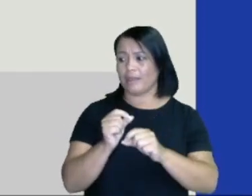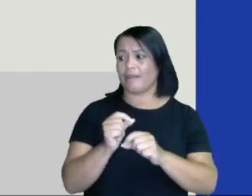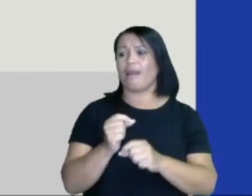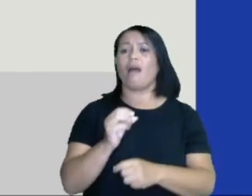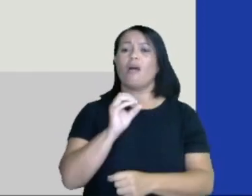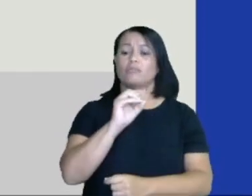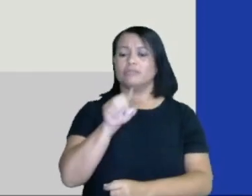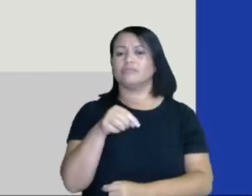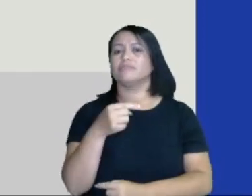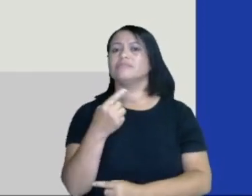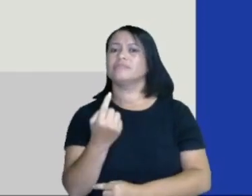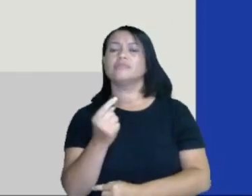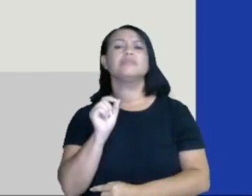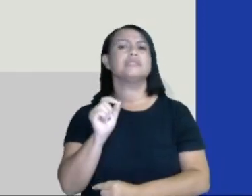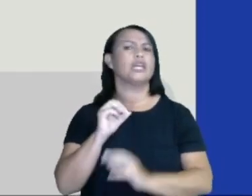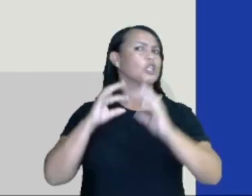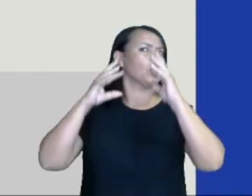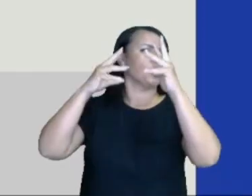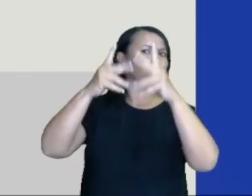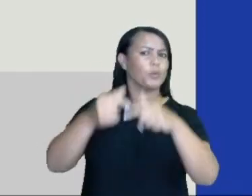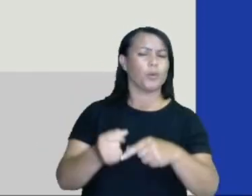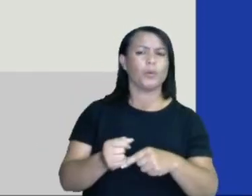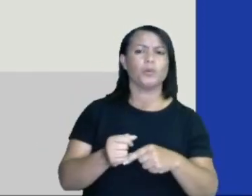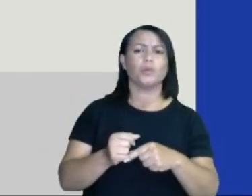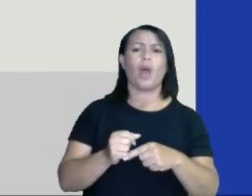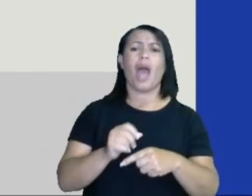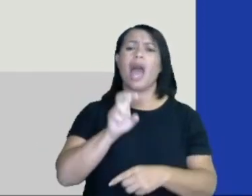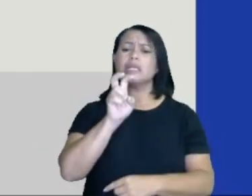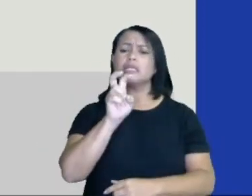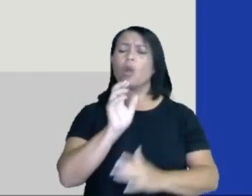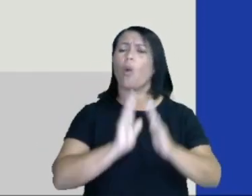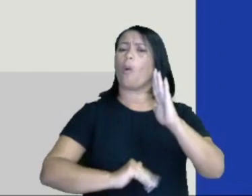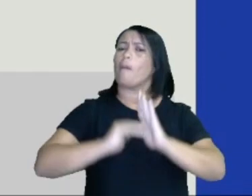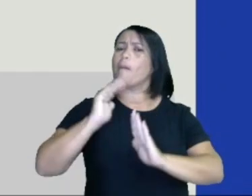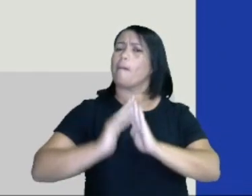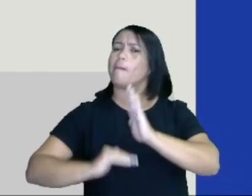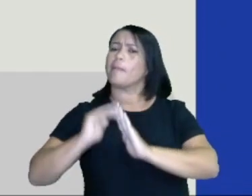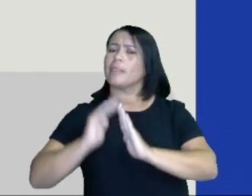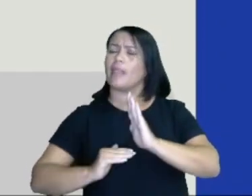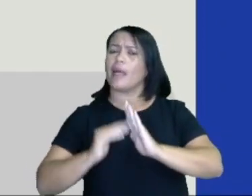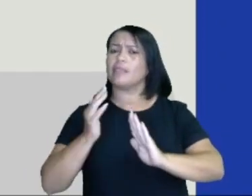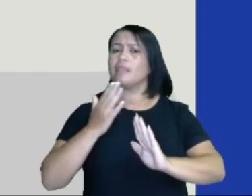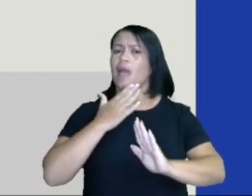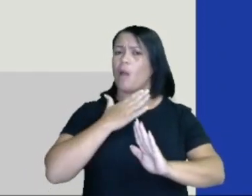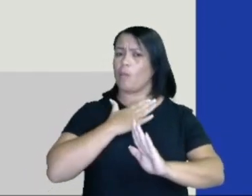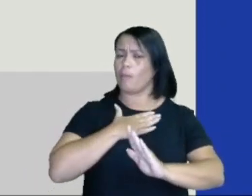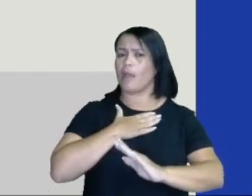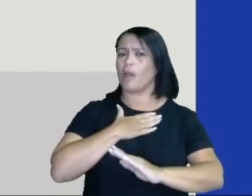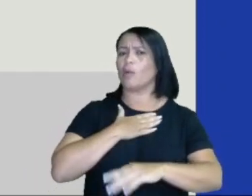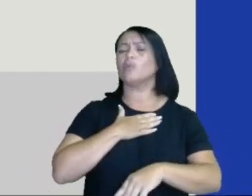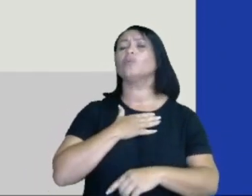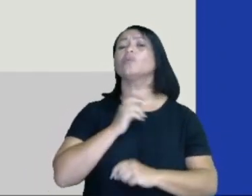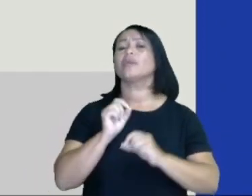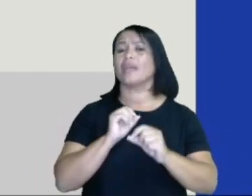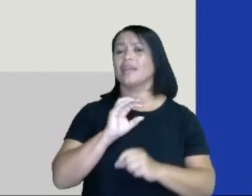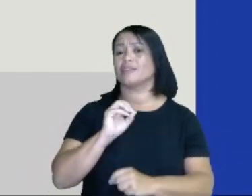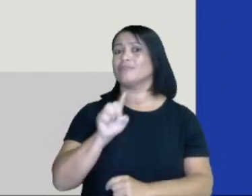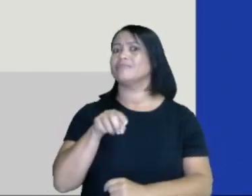inteiro. As 5 partes pintadas correspondem ao meu